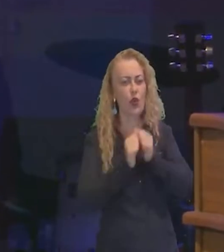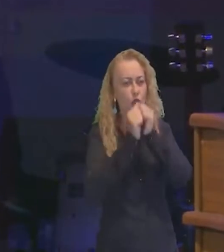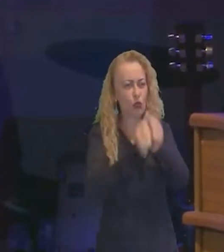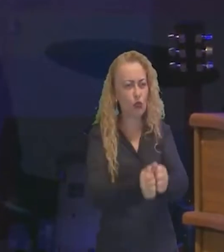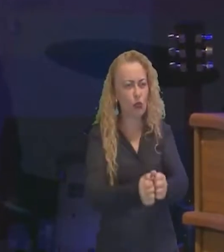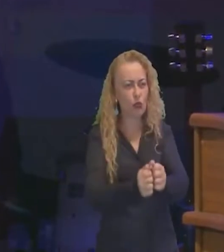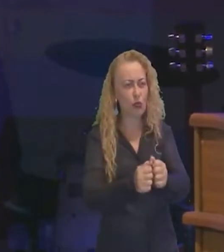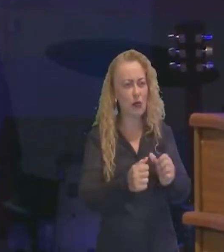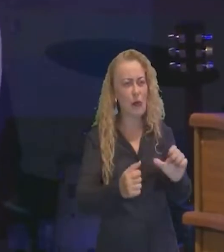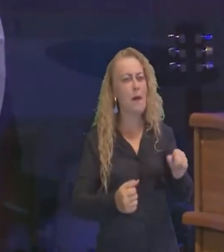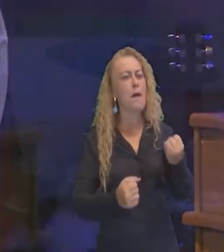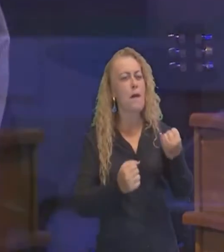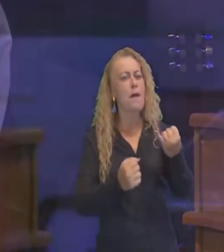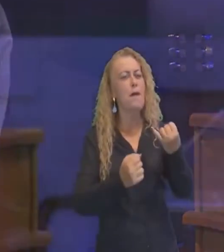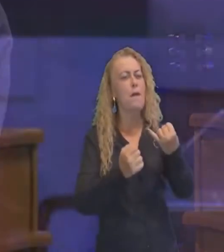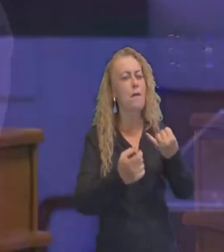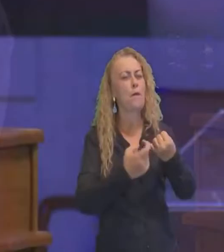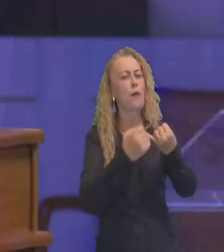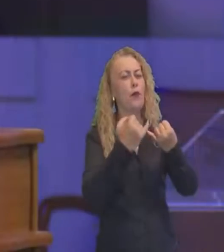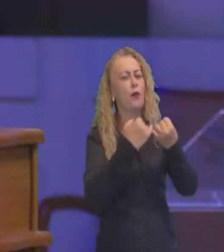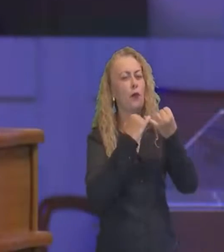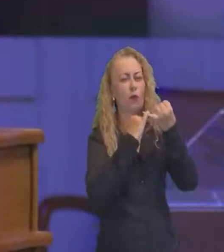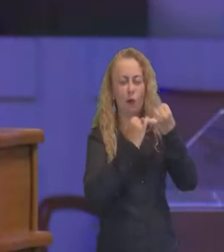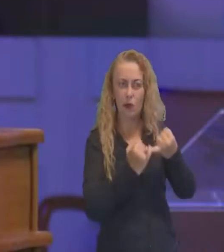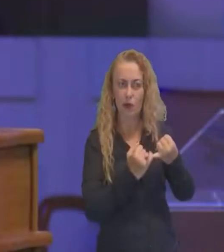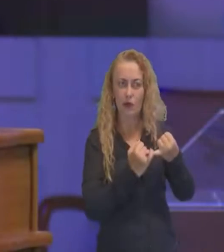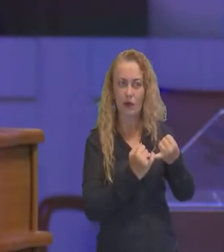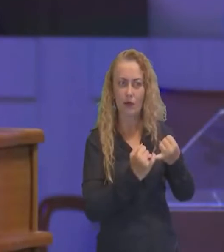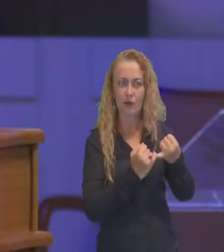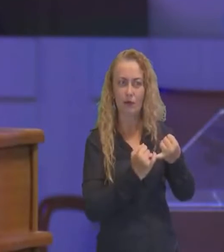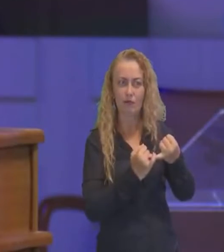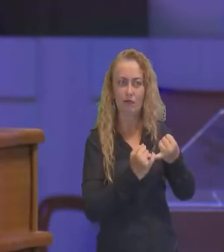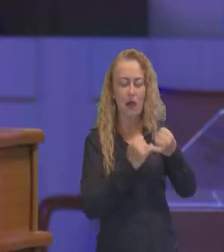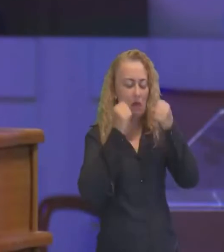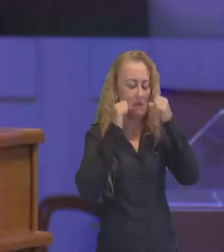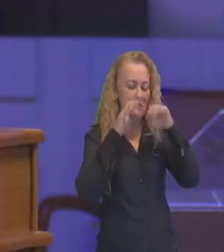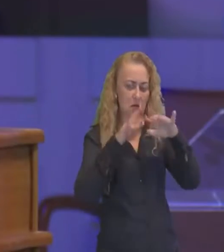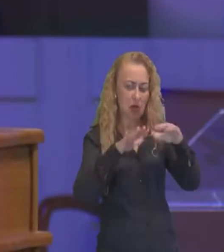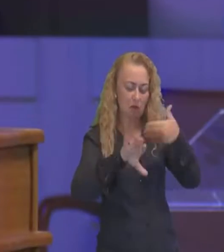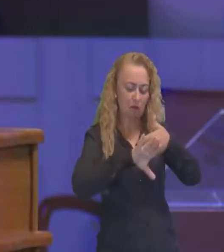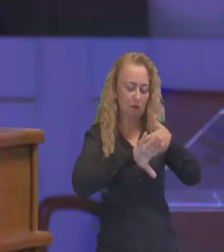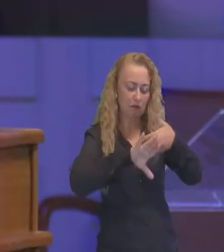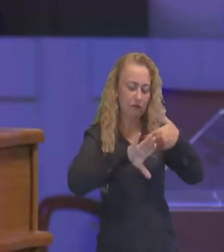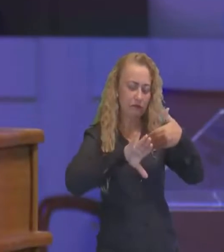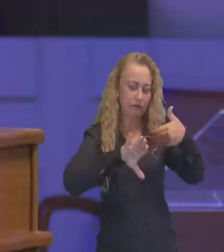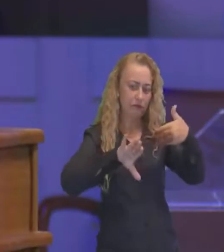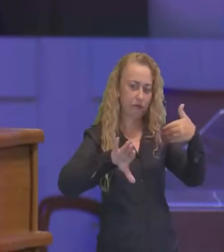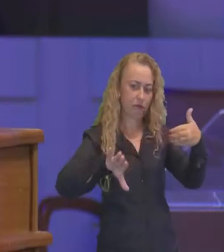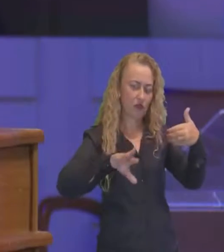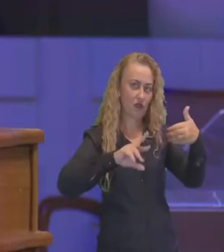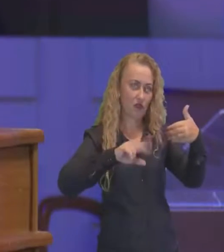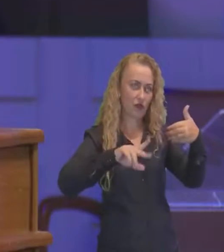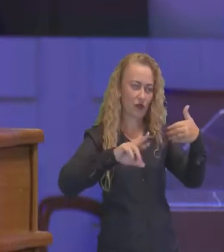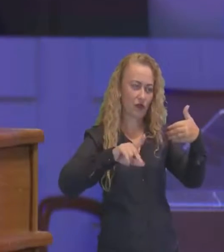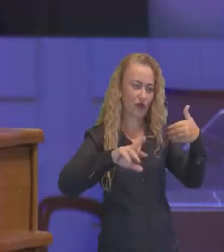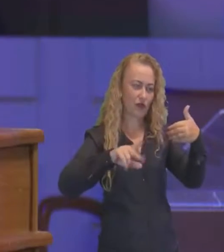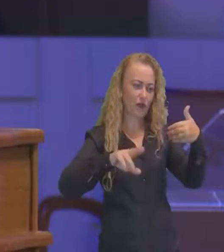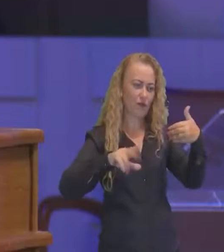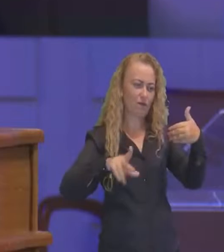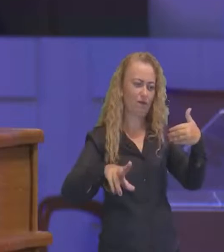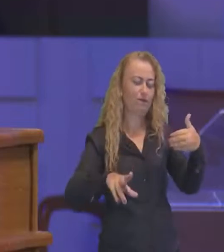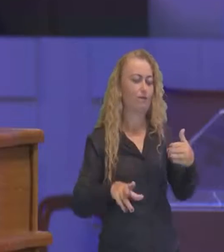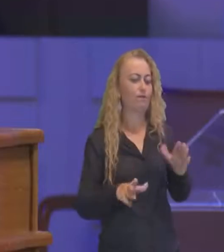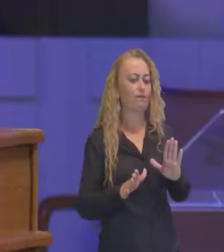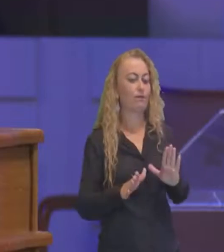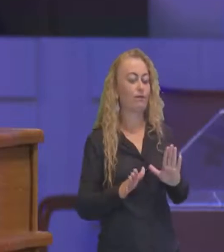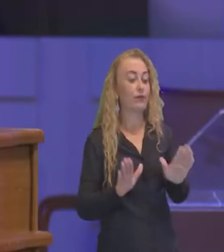amante, a bênção do Senhor fica fora. Esse é o grande problema. Então, meu querido irmão